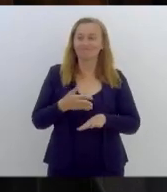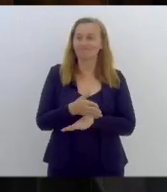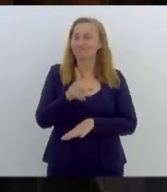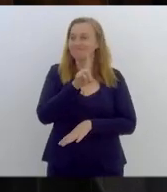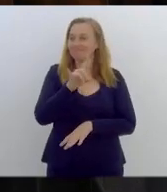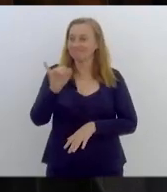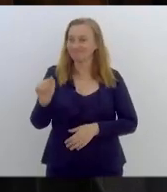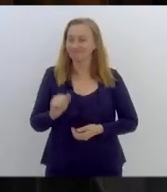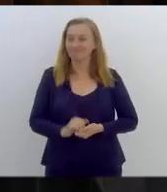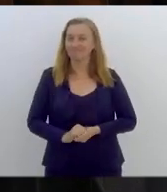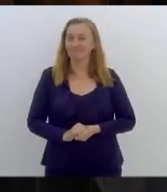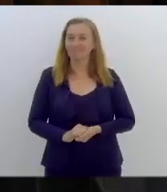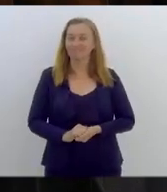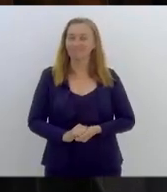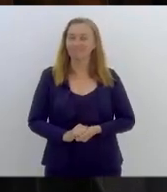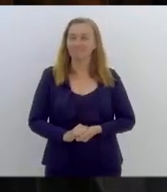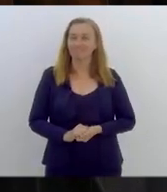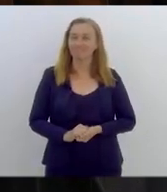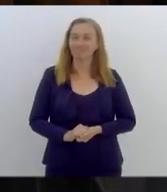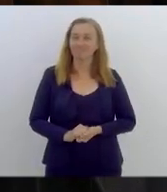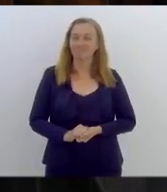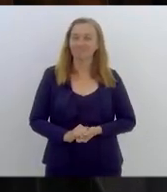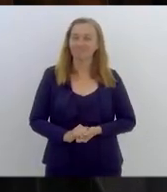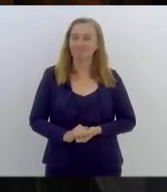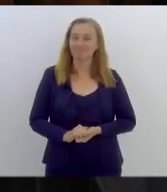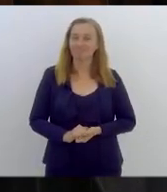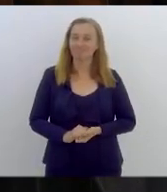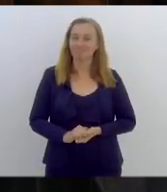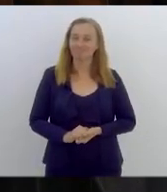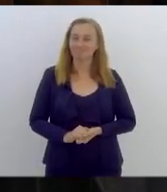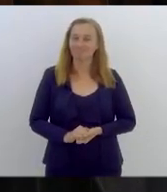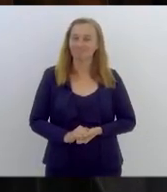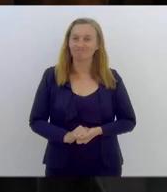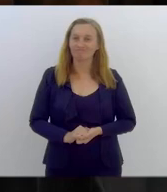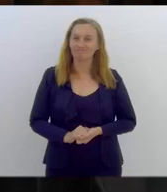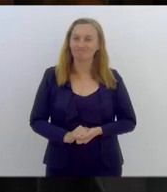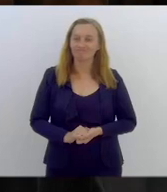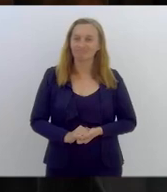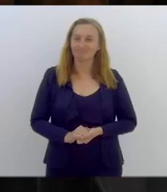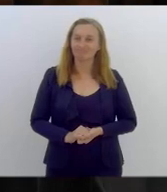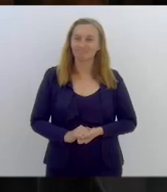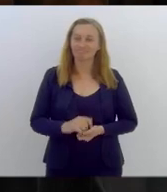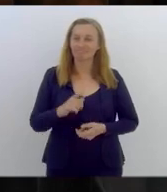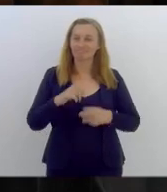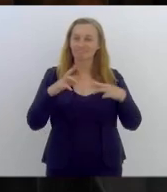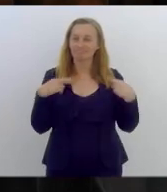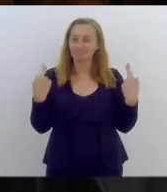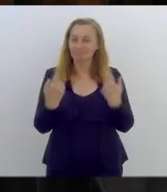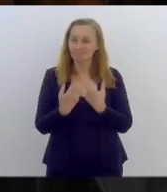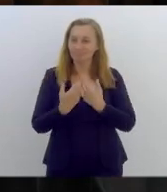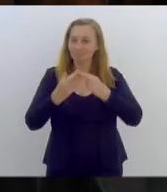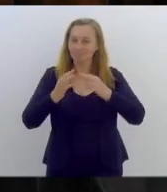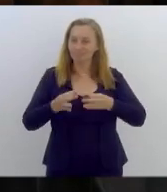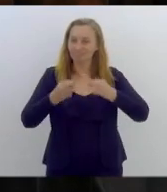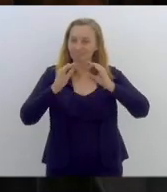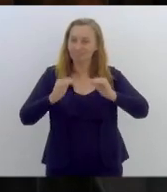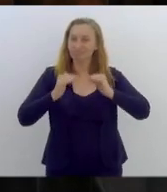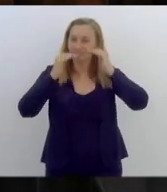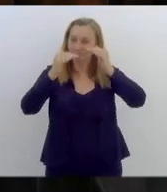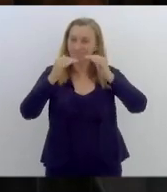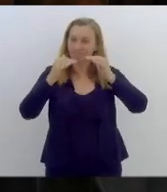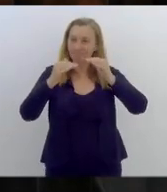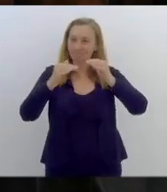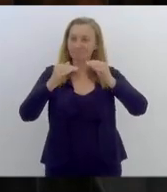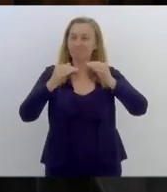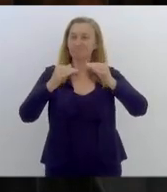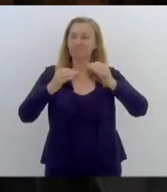data visto que haveria uma reunião no Supremo Tribunal Federal